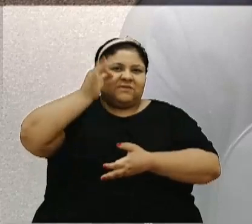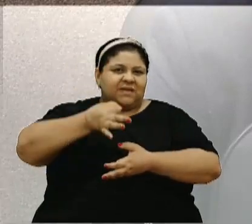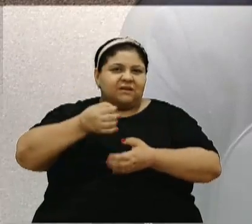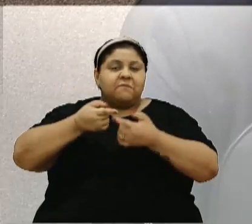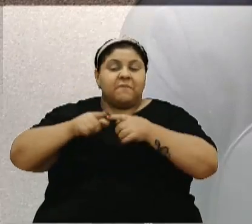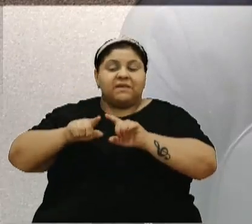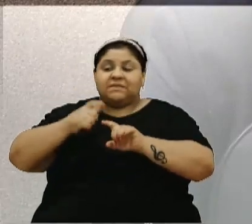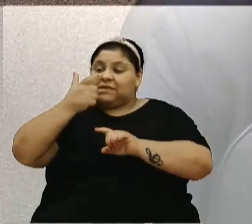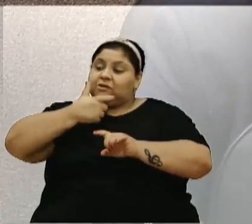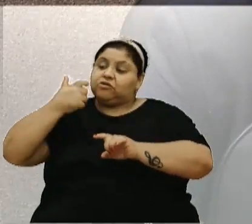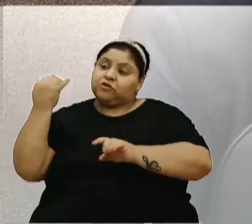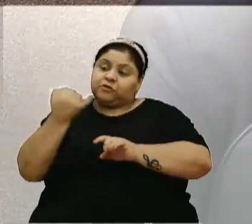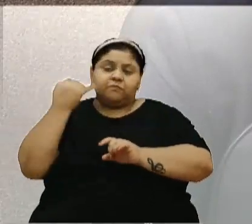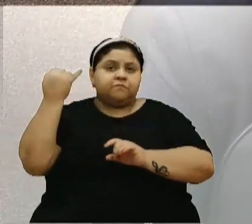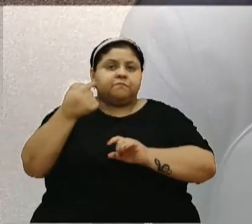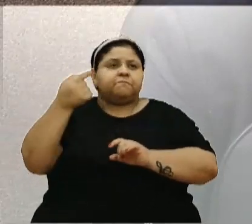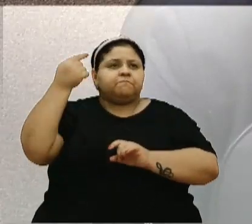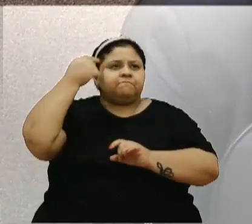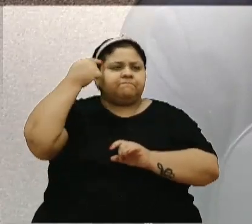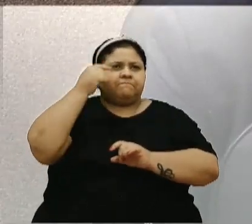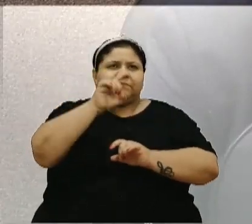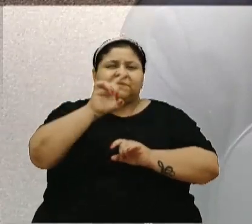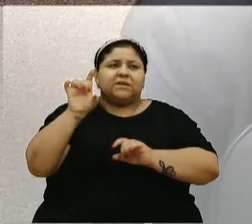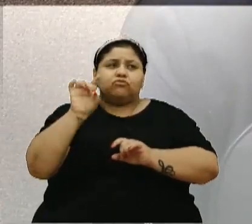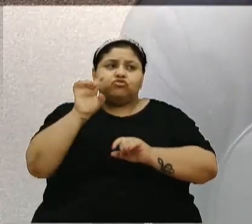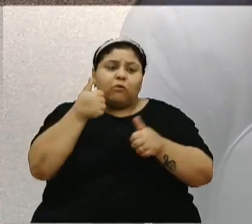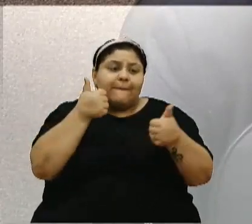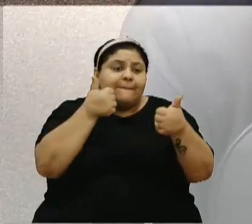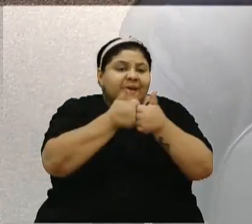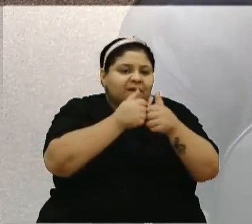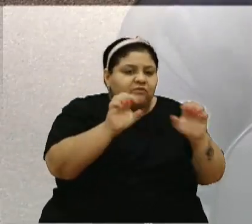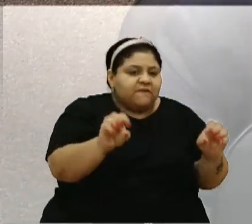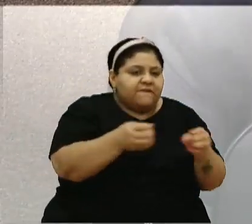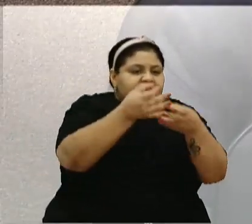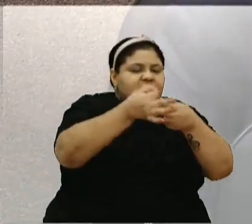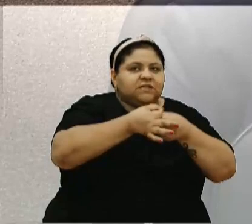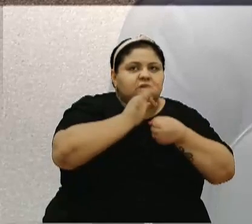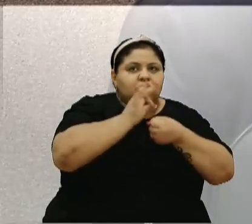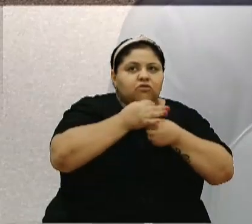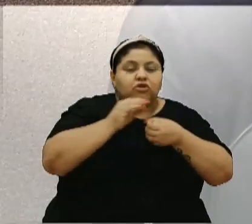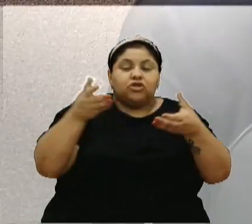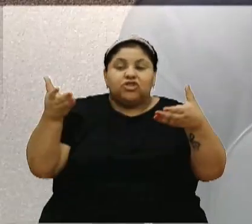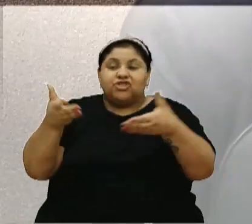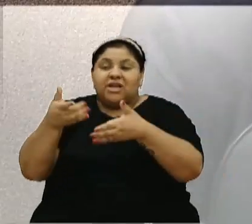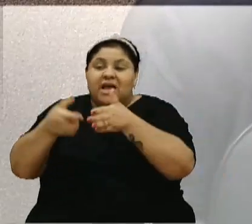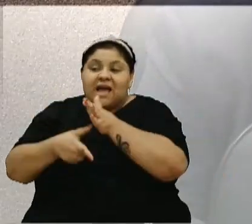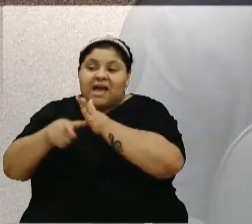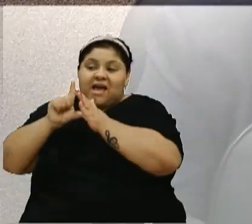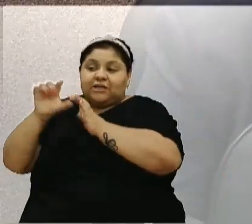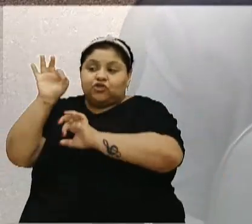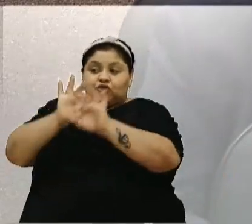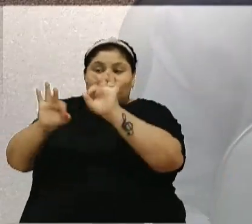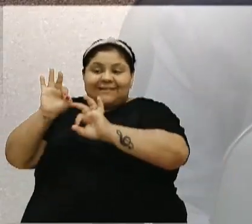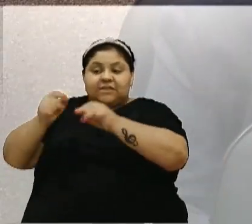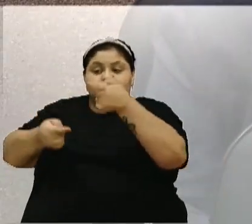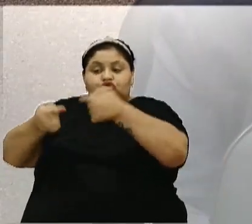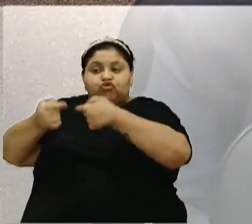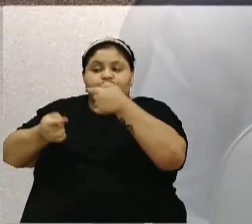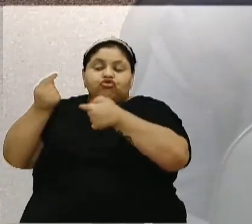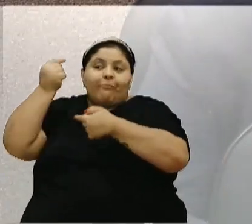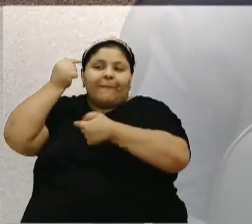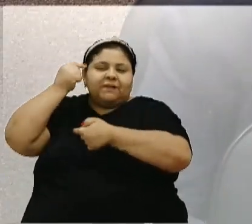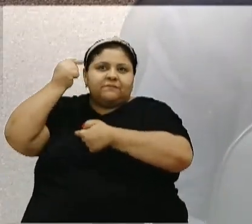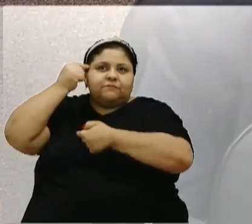acho importante que a gente pense não às vésperas da festa da uva, né, mas que já estejamos discutindo, já estejamos